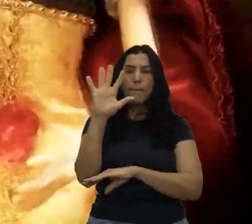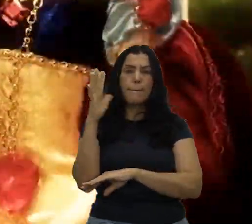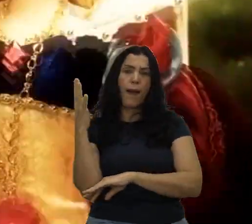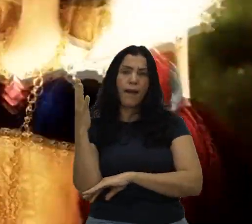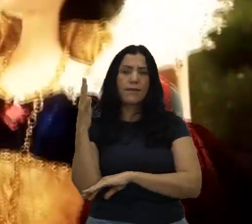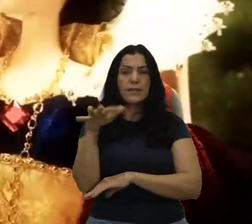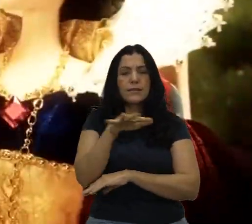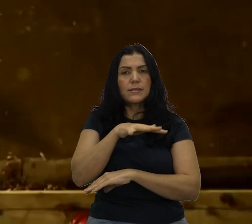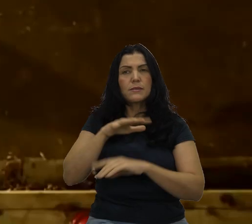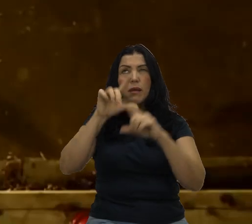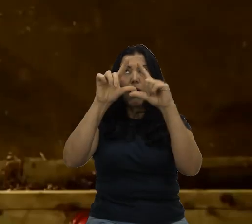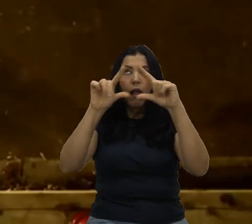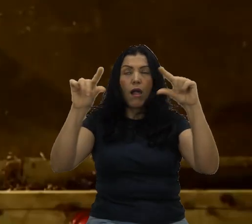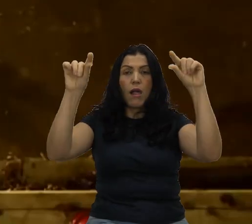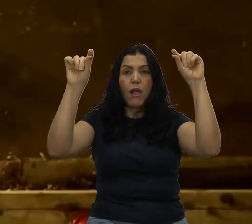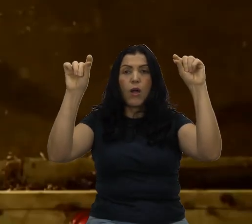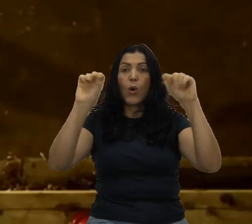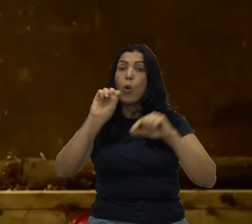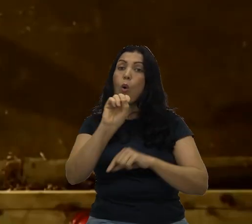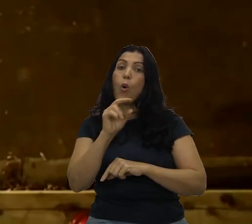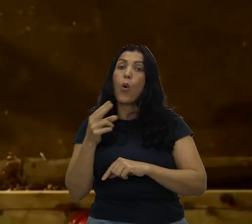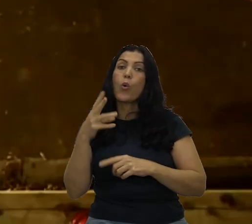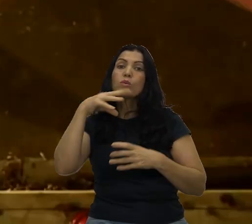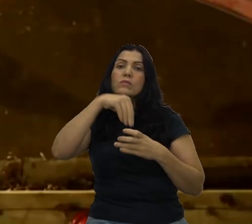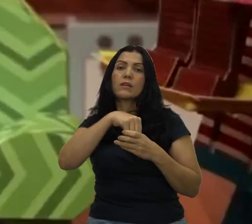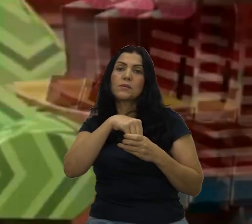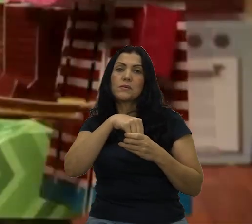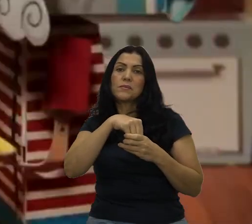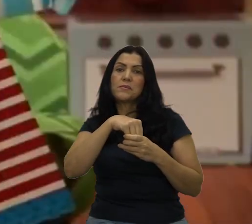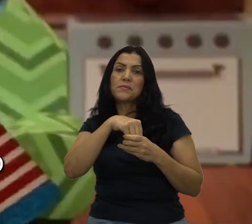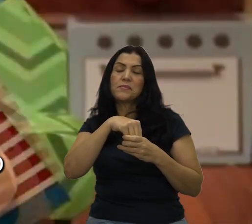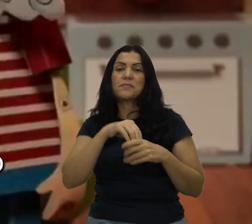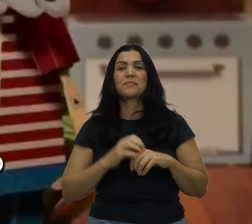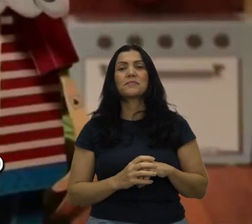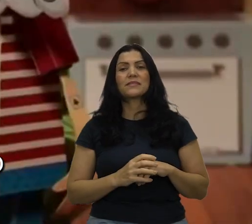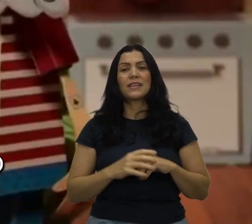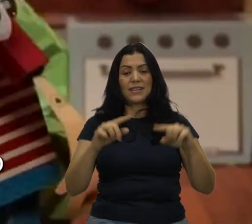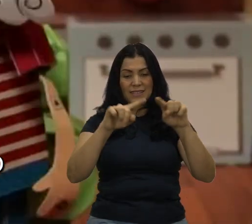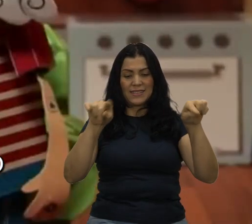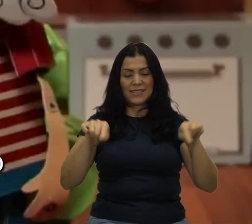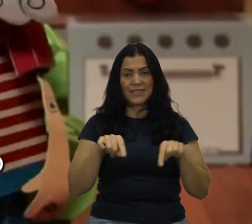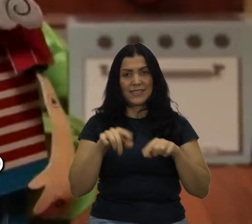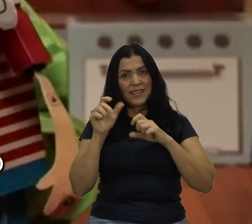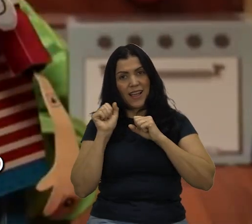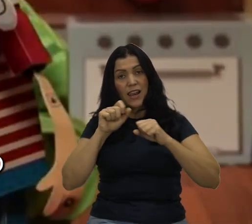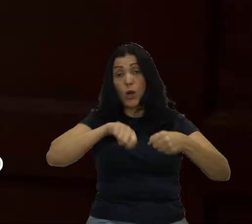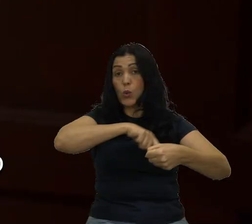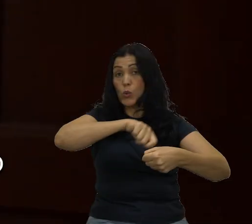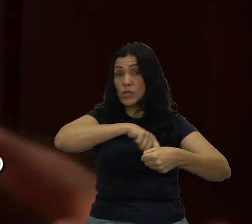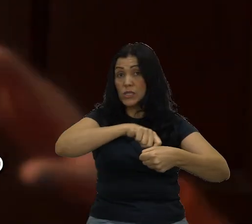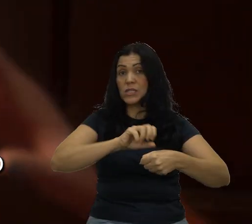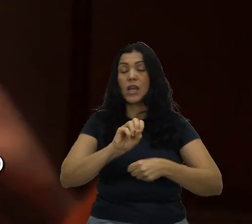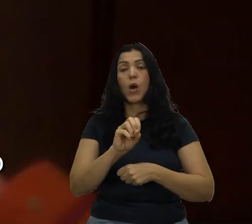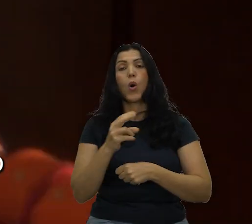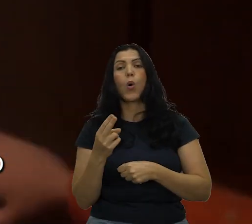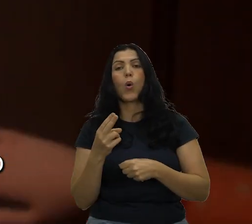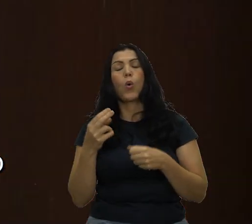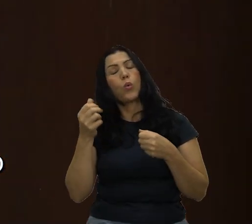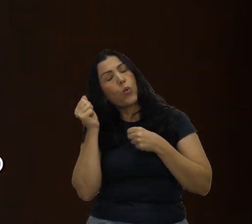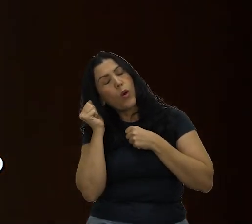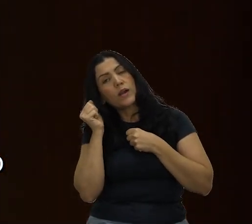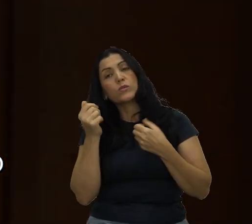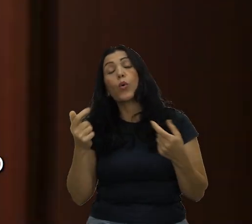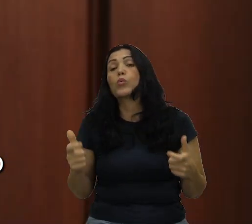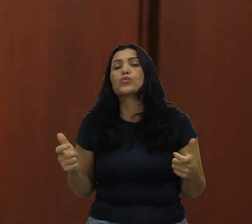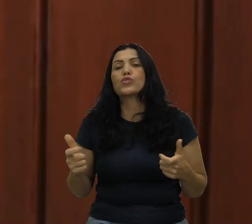em um parque, no espaço, ou interno, em uma sala, cozinha